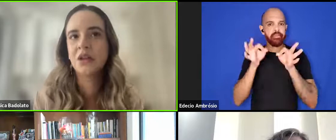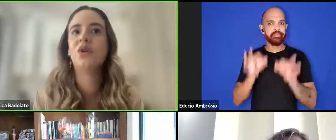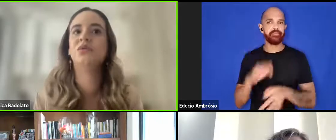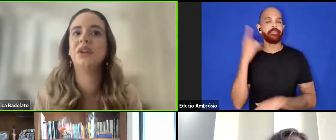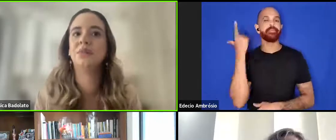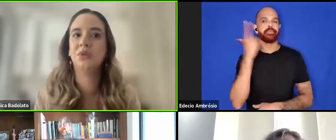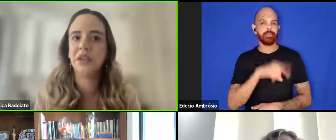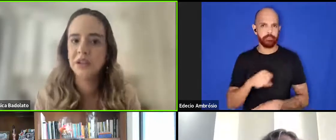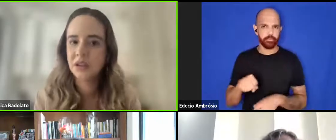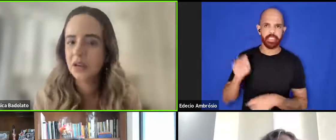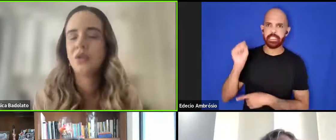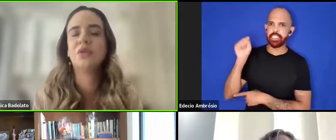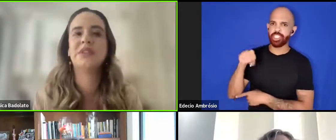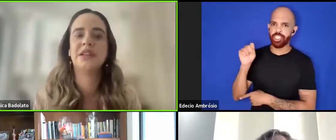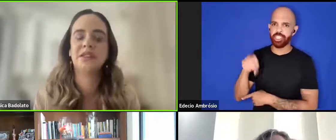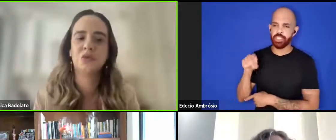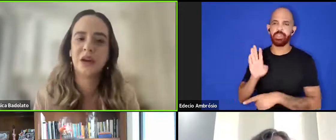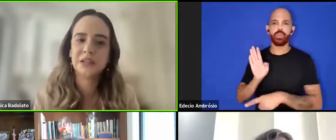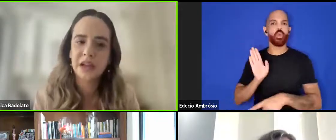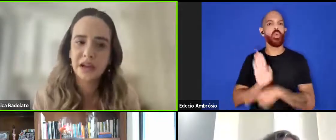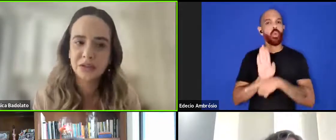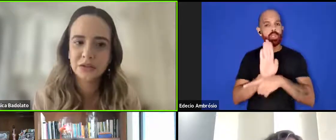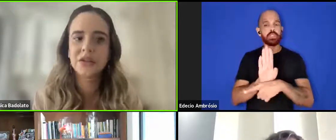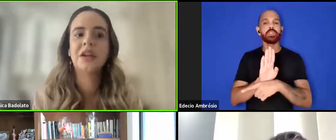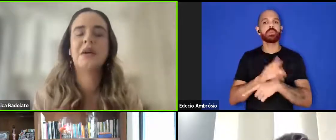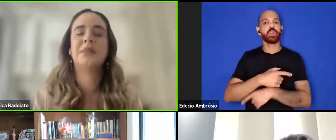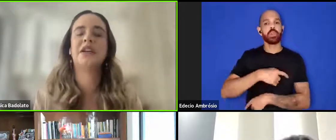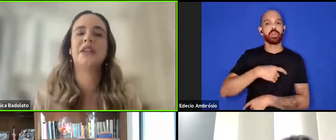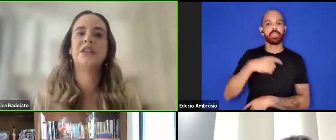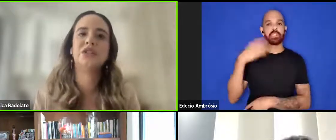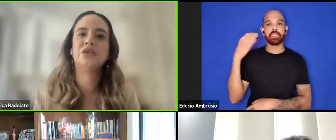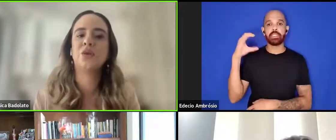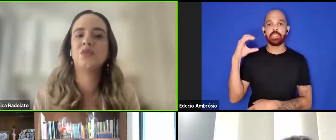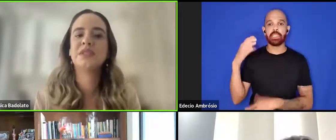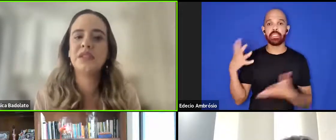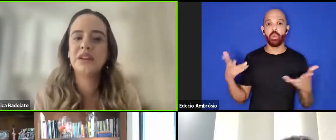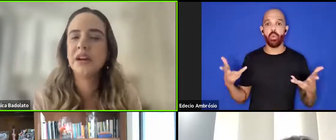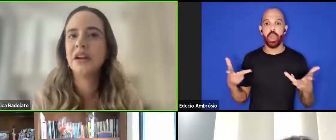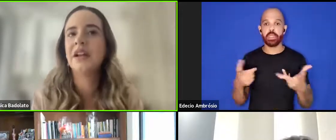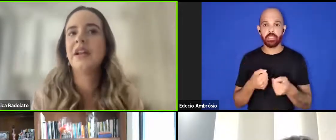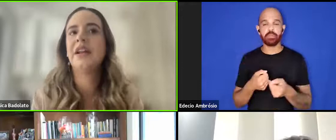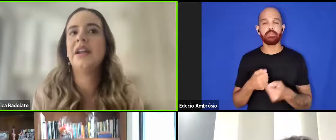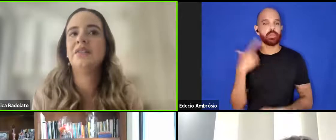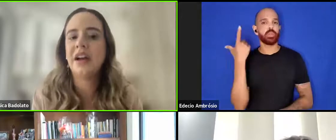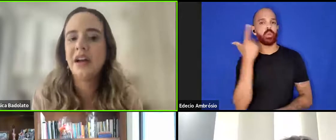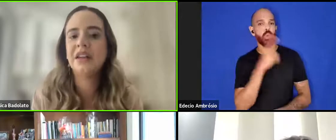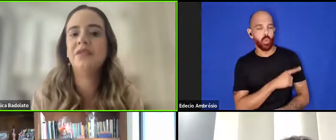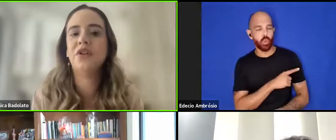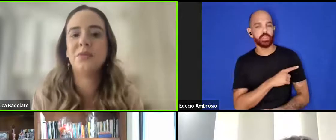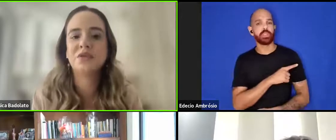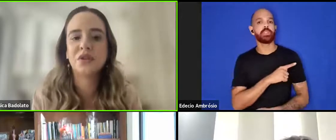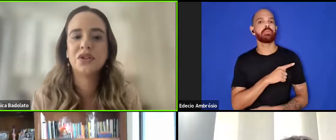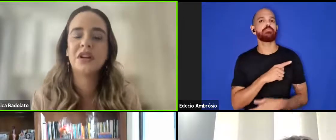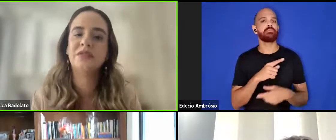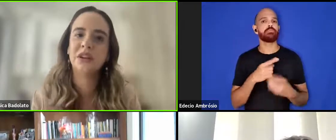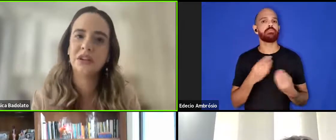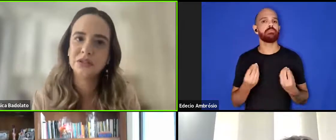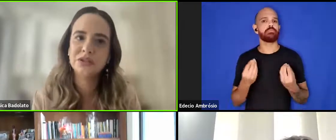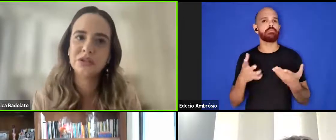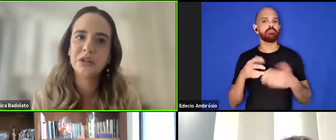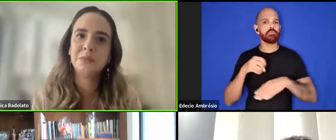sim, contribuir com ciência de qualidade para que a gente consiga levar